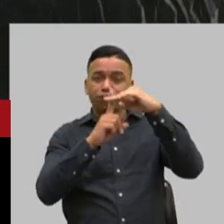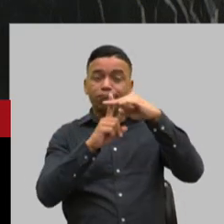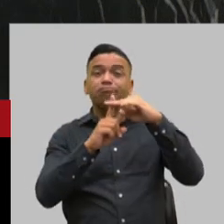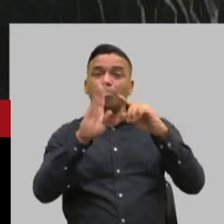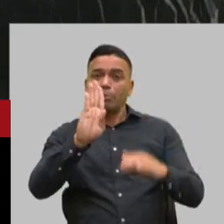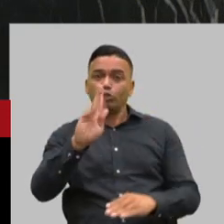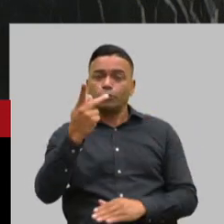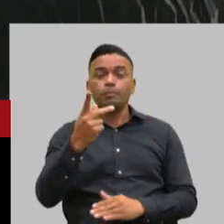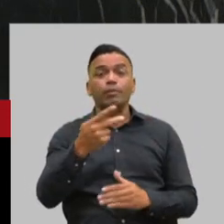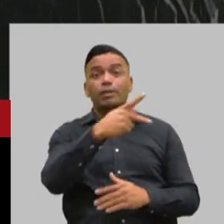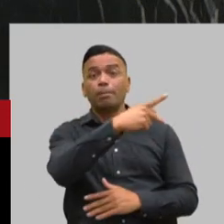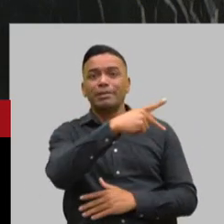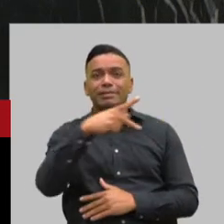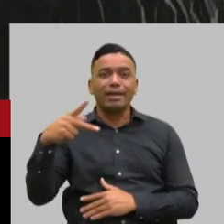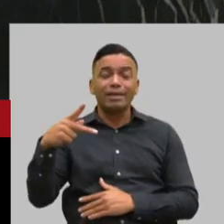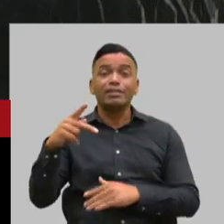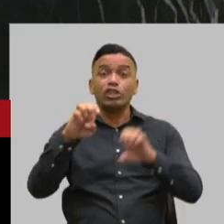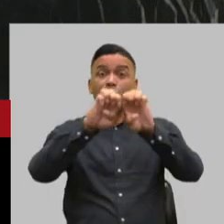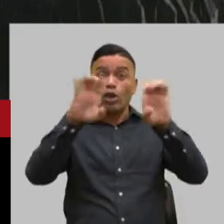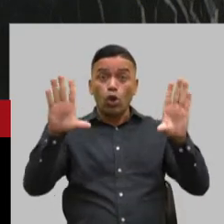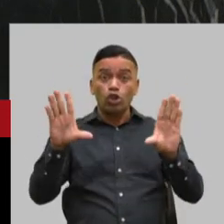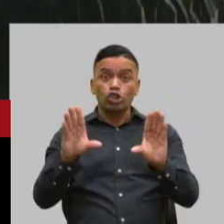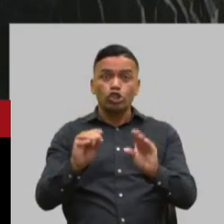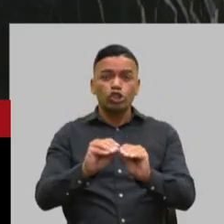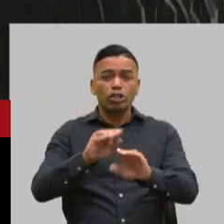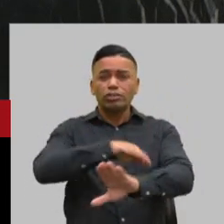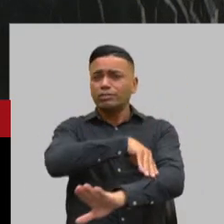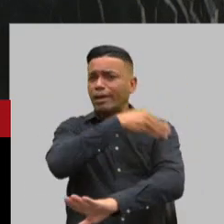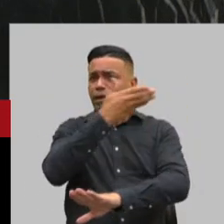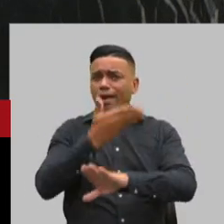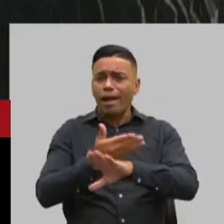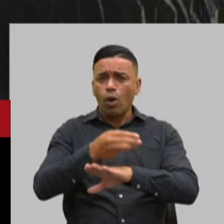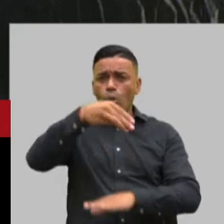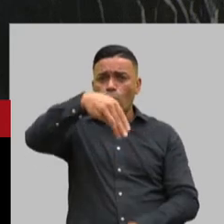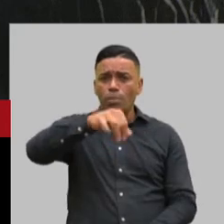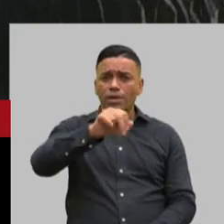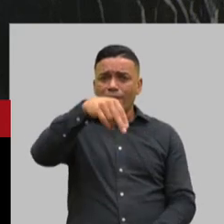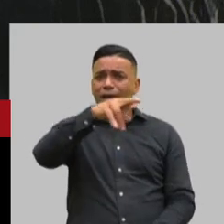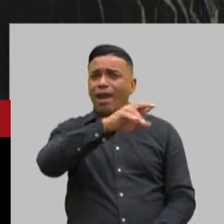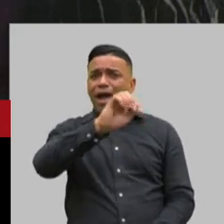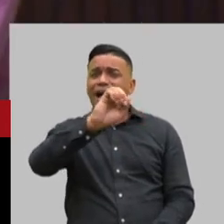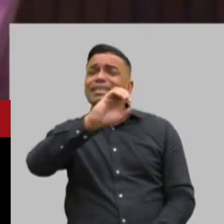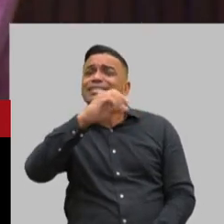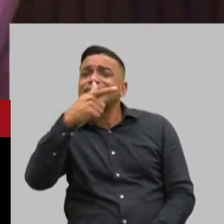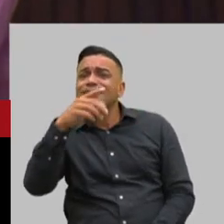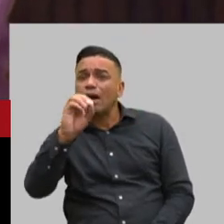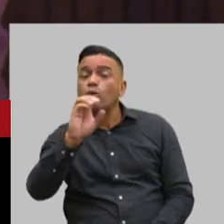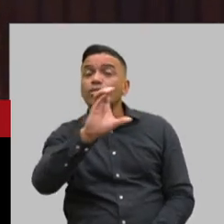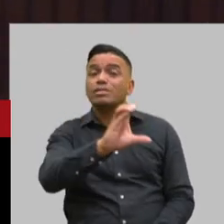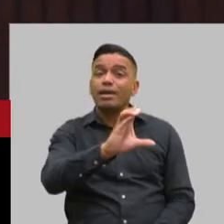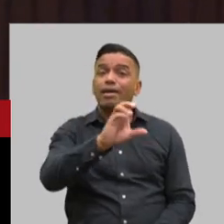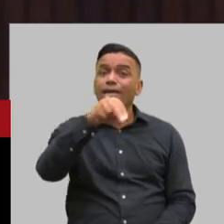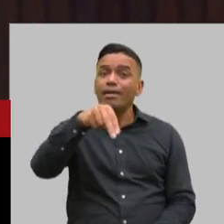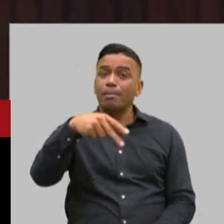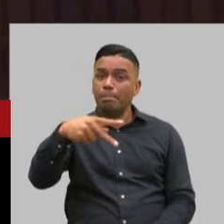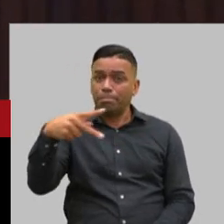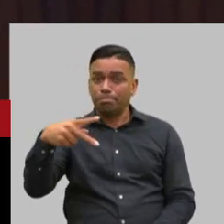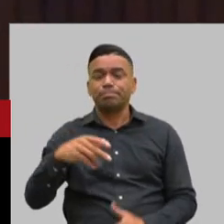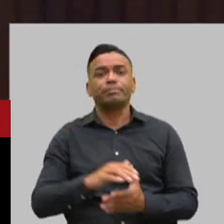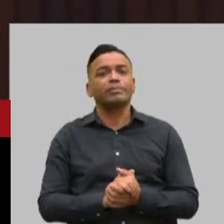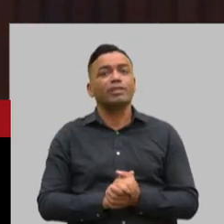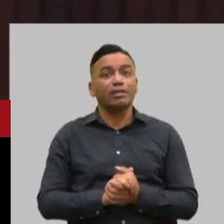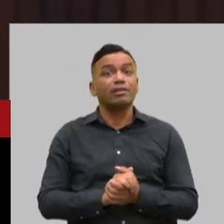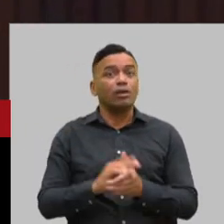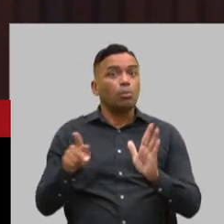da Comissão de Ecologia Integral e Mineração da CNBB. À frente do Vicariato Episcopal